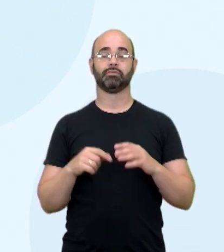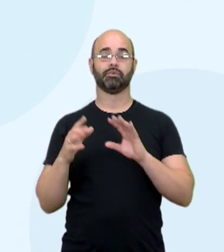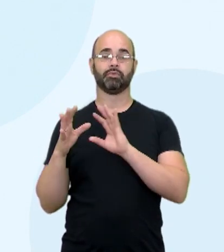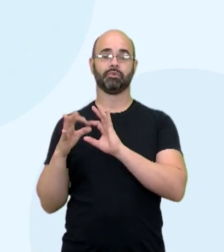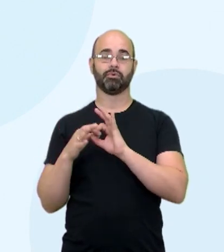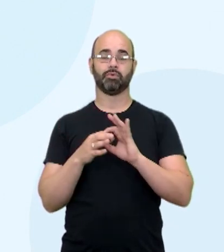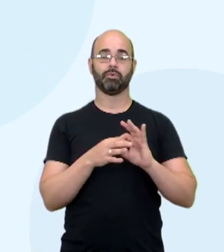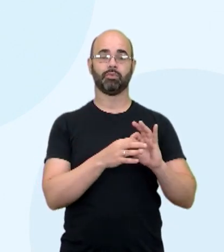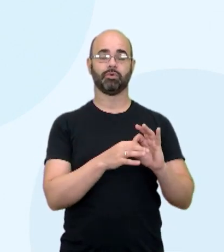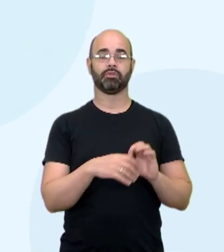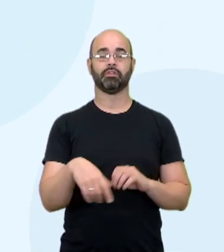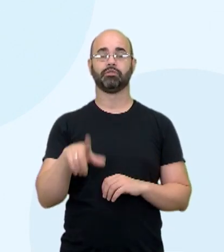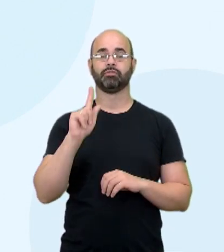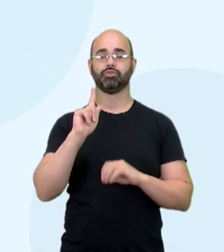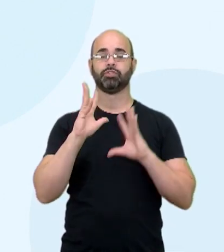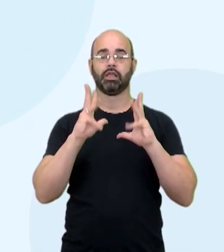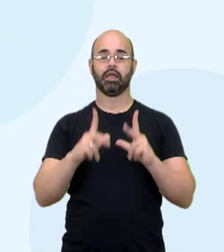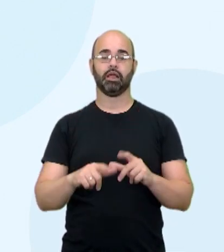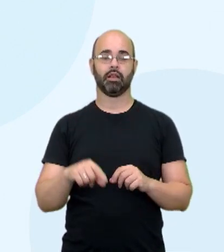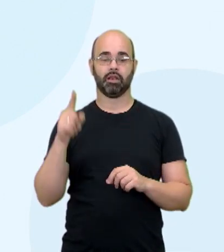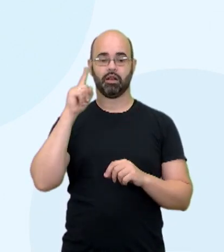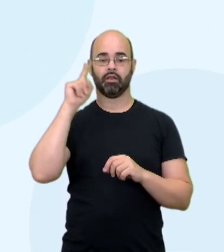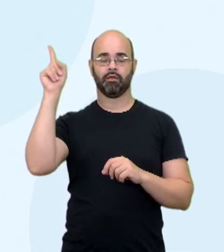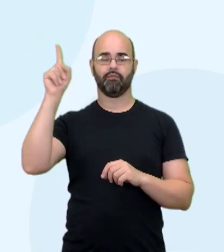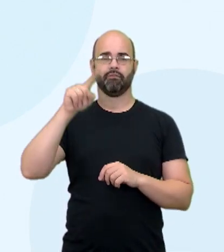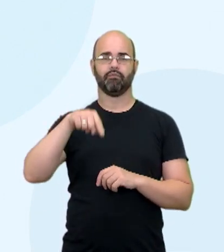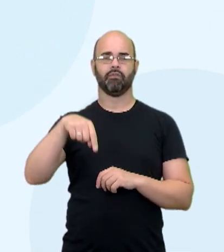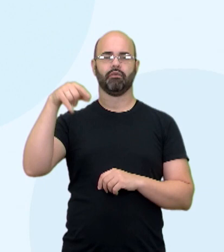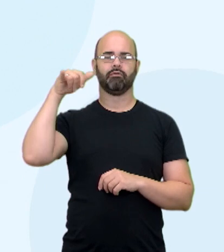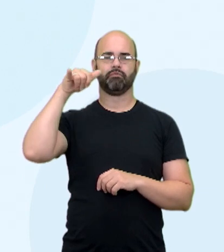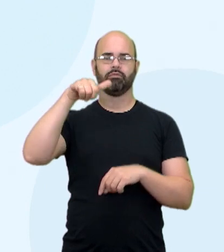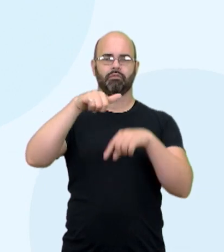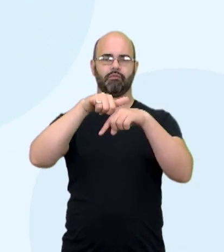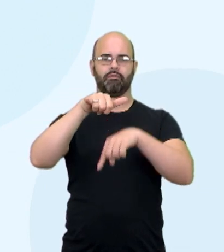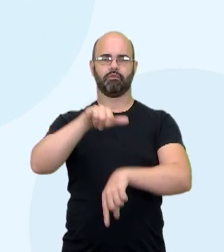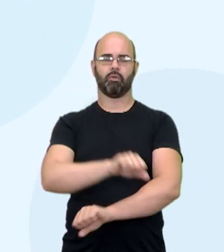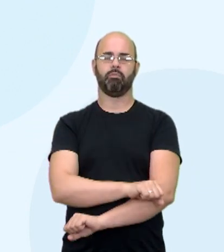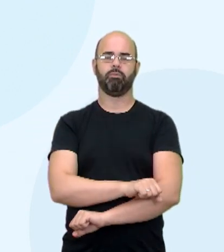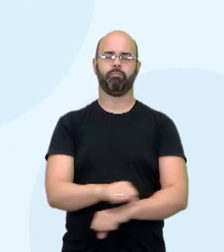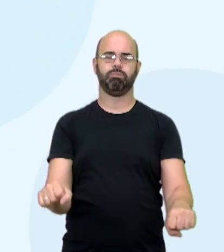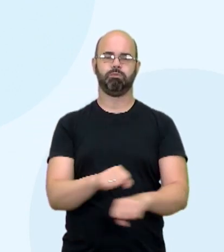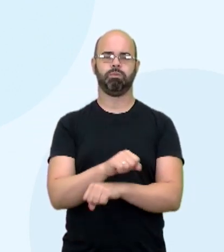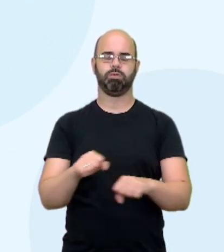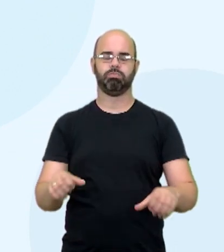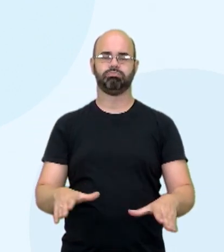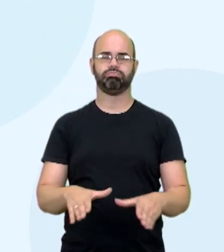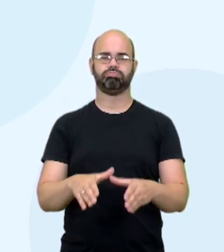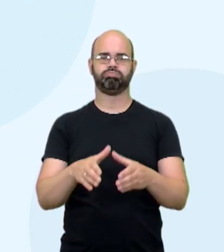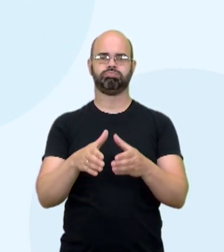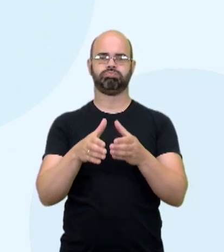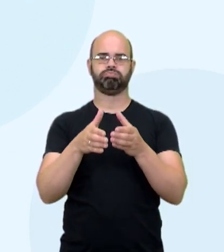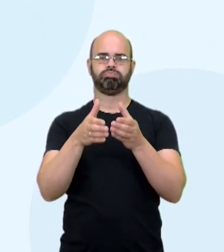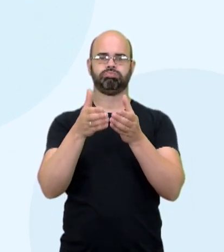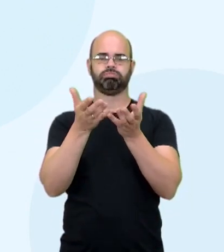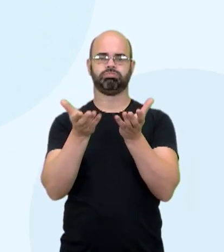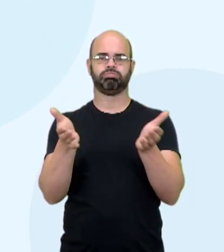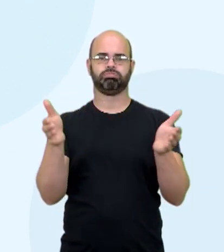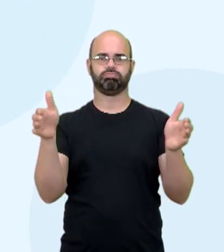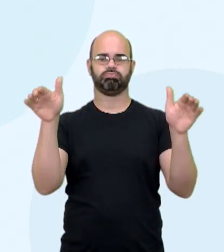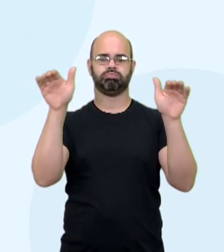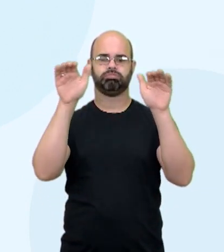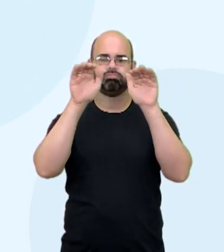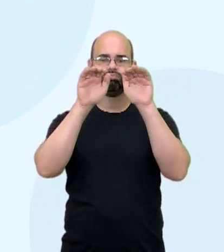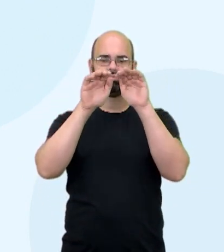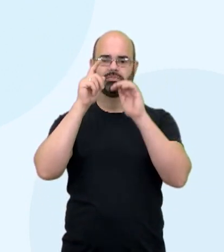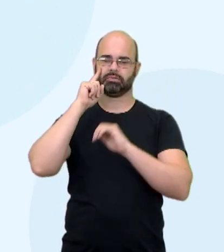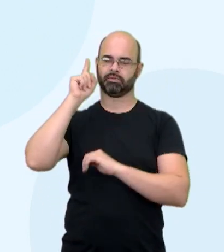vocês estão vendo lá uma explosão, né, um cogumelo aí explosivo aí de uma bomba nuclear do lado esquerdo na parte superior,